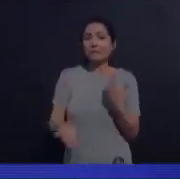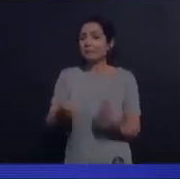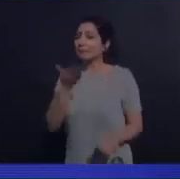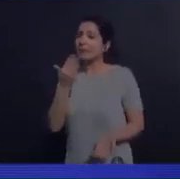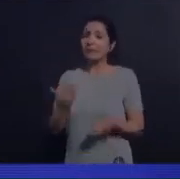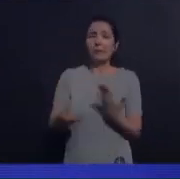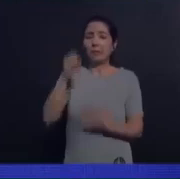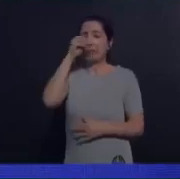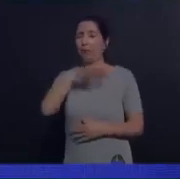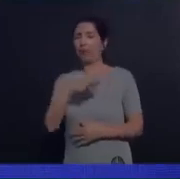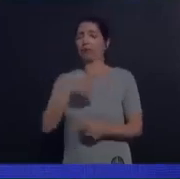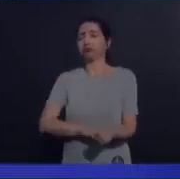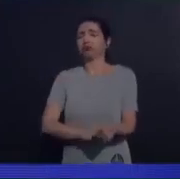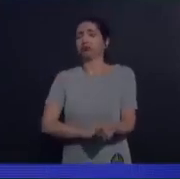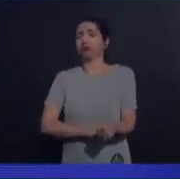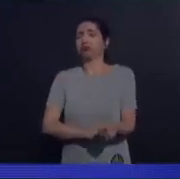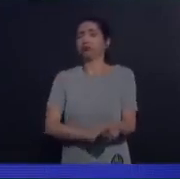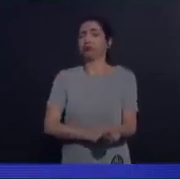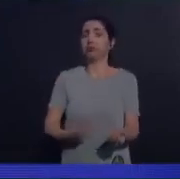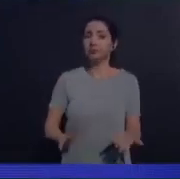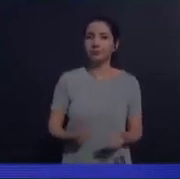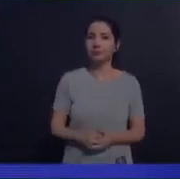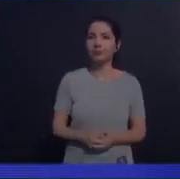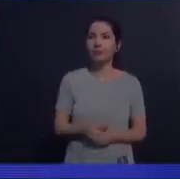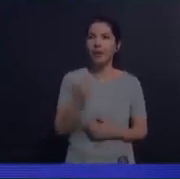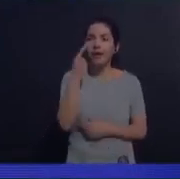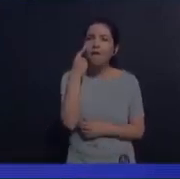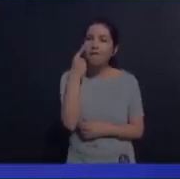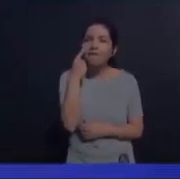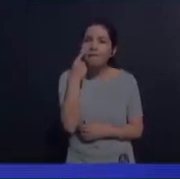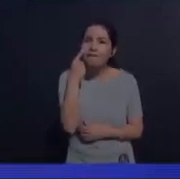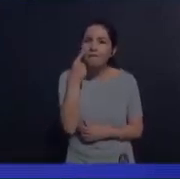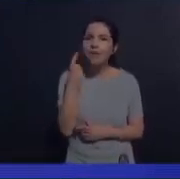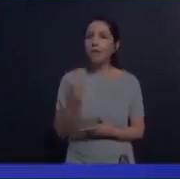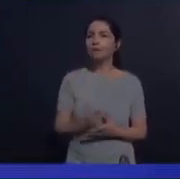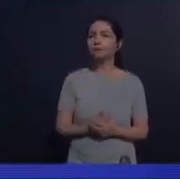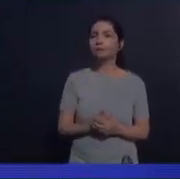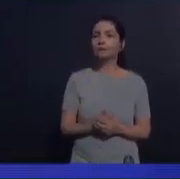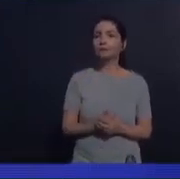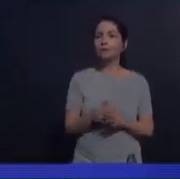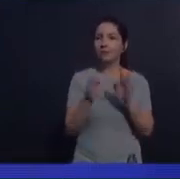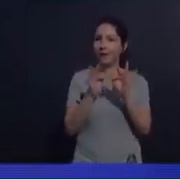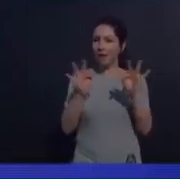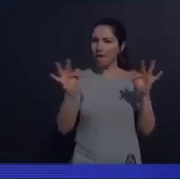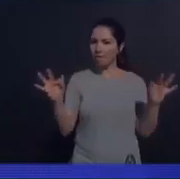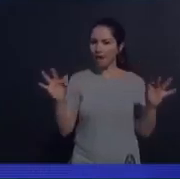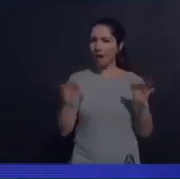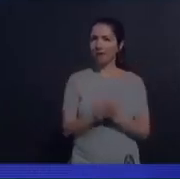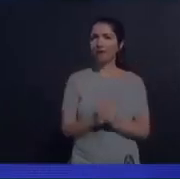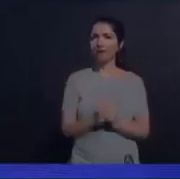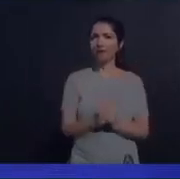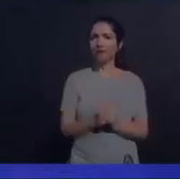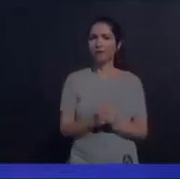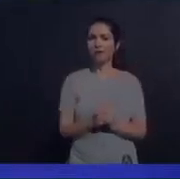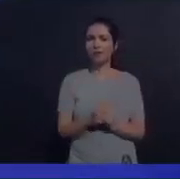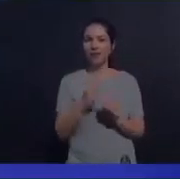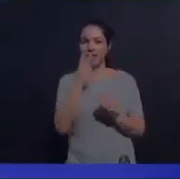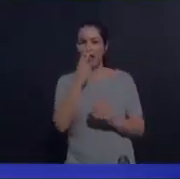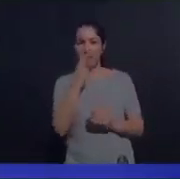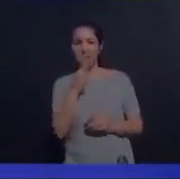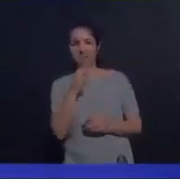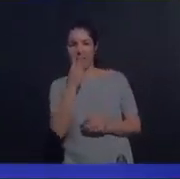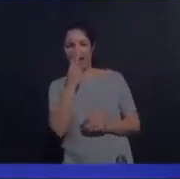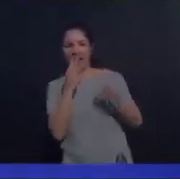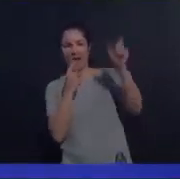um exemplo, que é o seguinte. Quem já ouviu aquela frase que é: Ah, fulano de tal parece